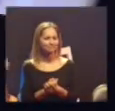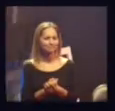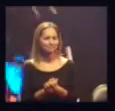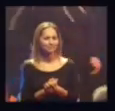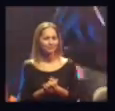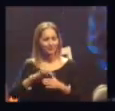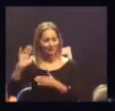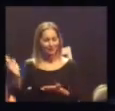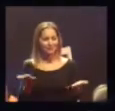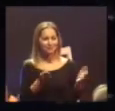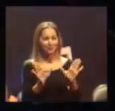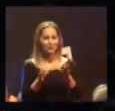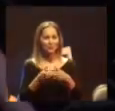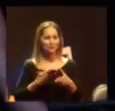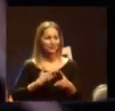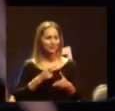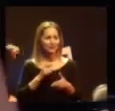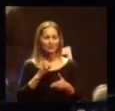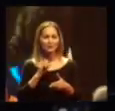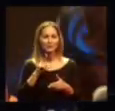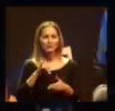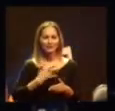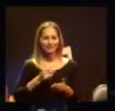Vamos receber os de Olinda!